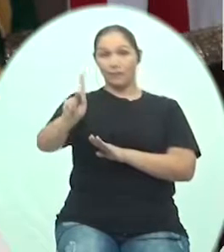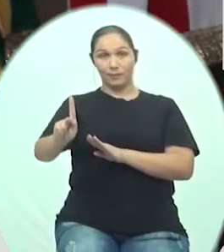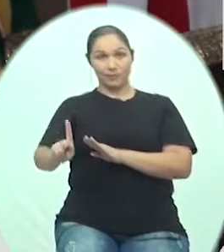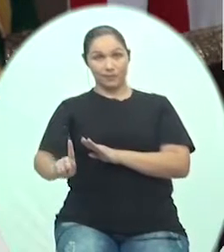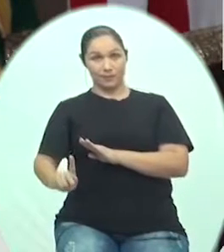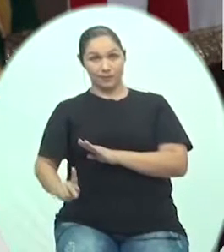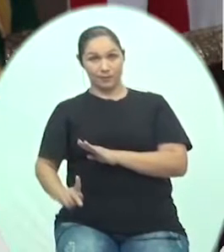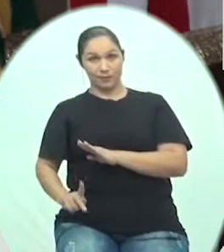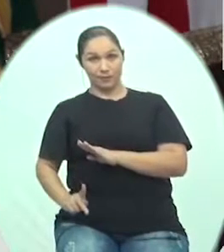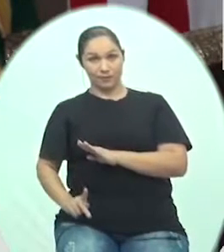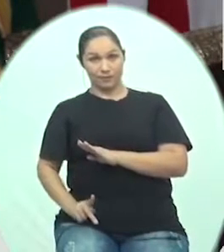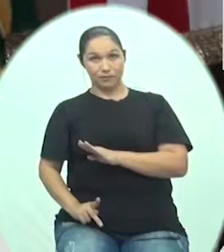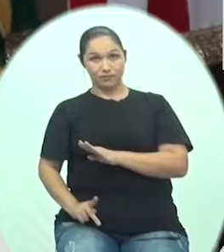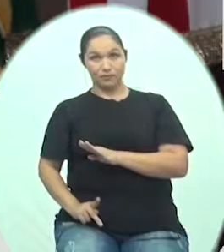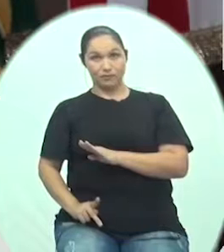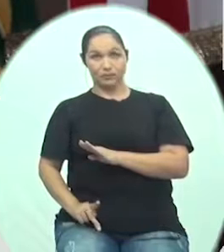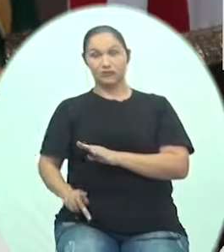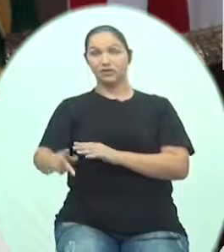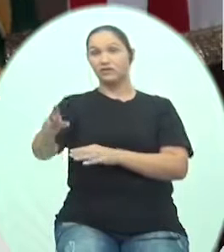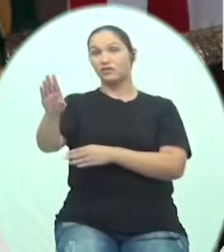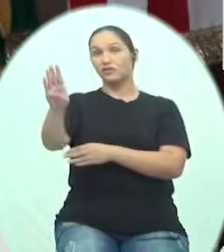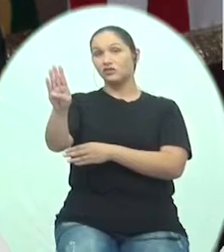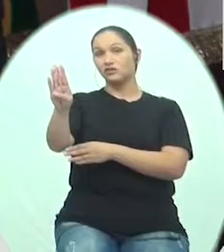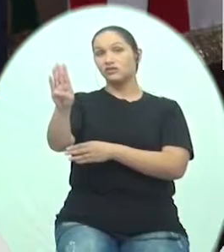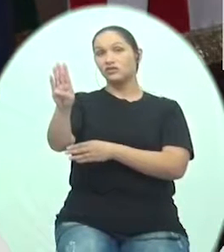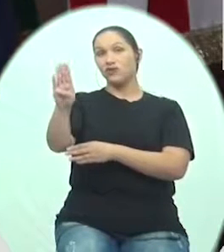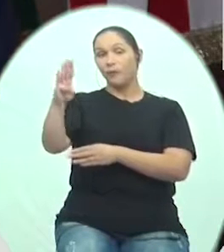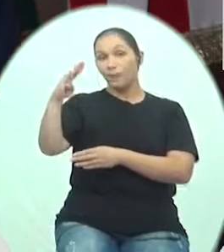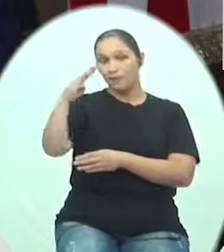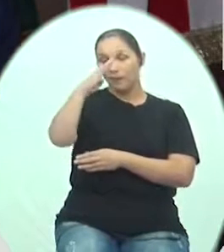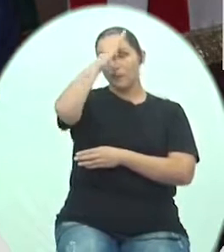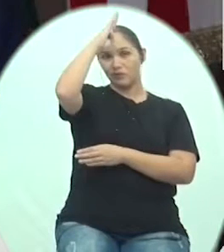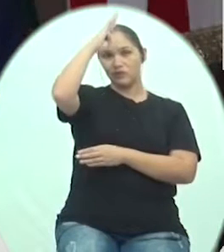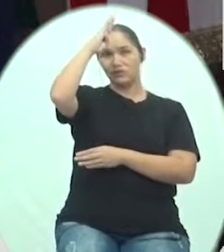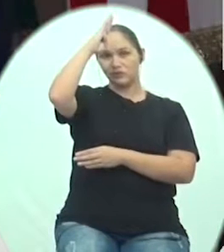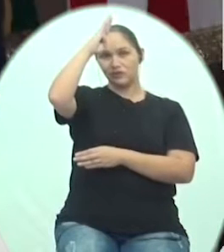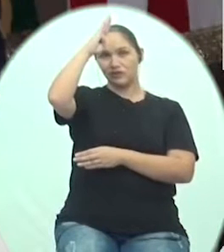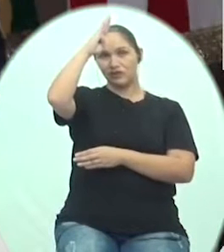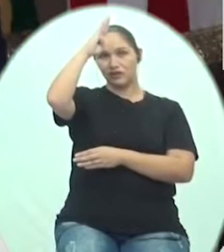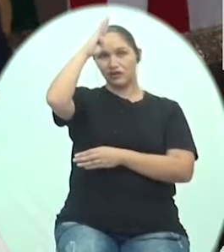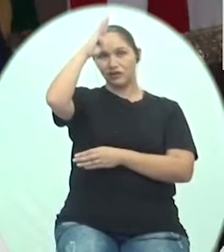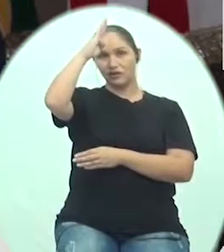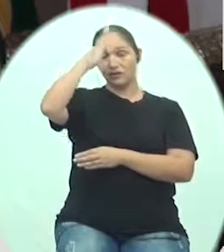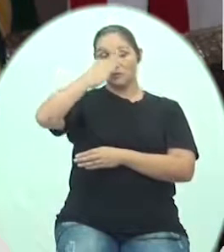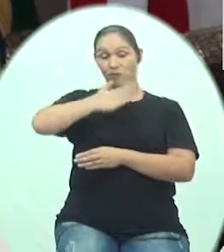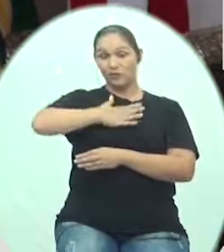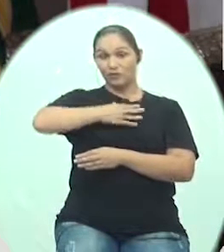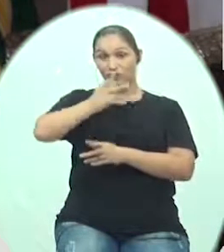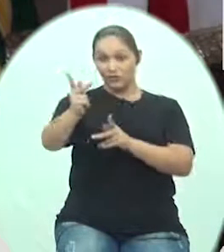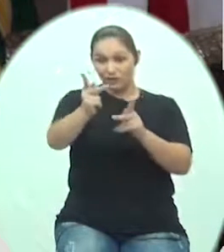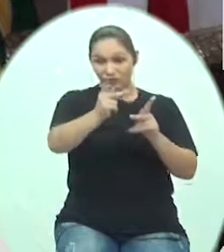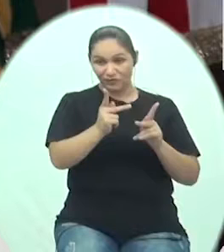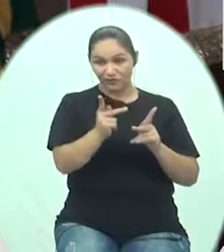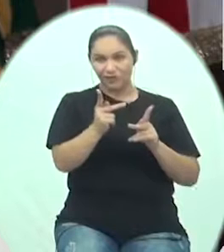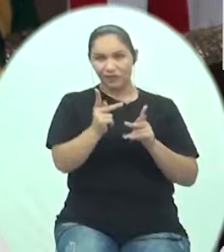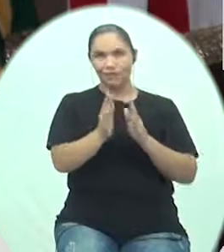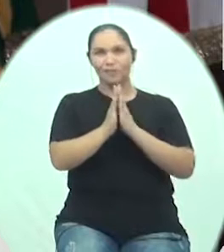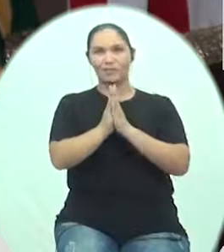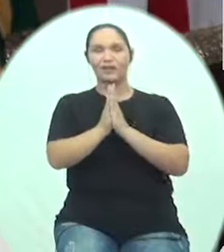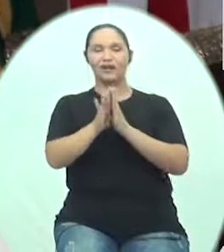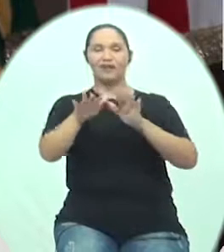ao convite para orar e ele fez uma oração em favor do presidente Jair